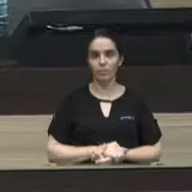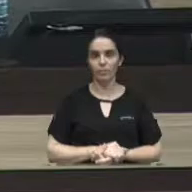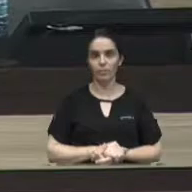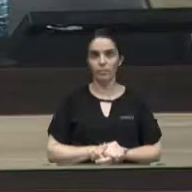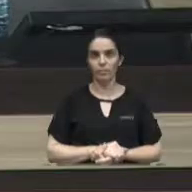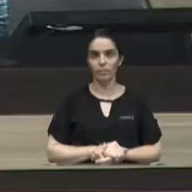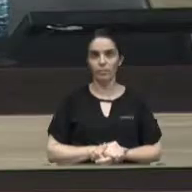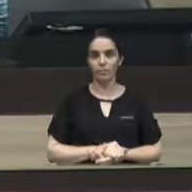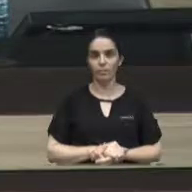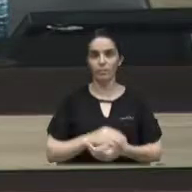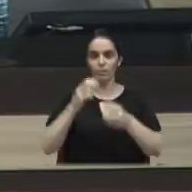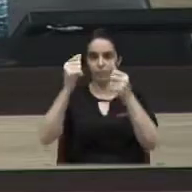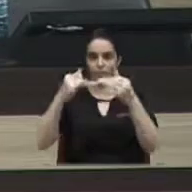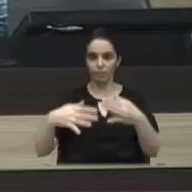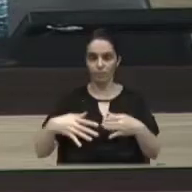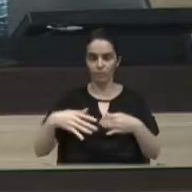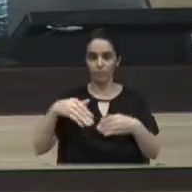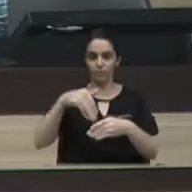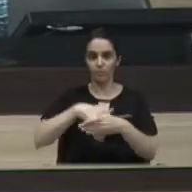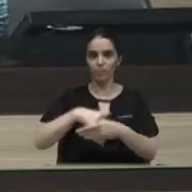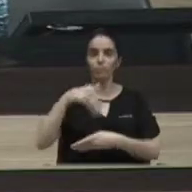Pediu para justificar Estevão Nogueira.